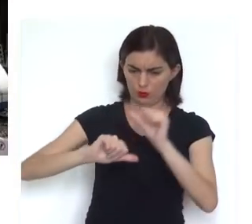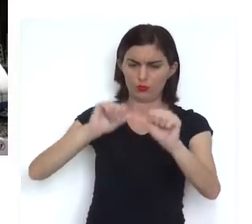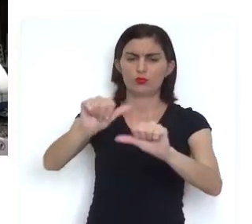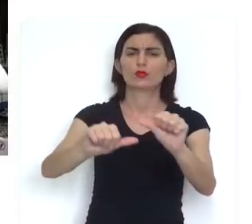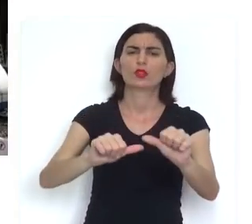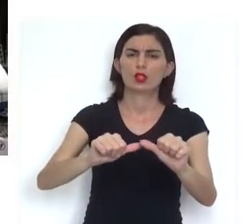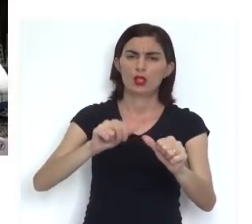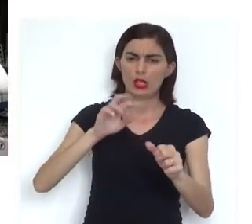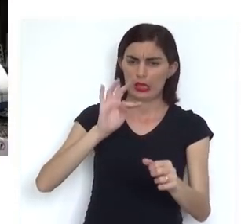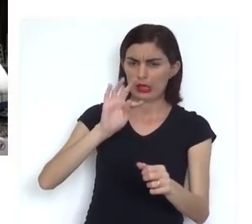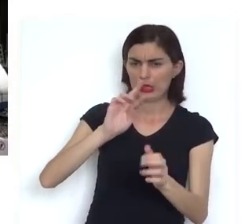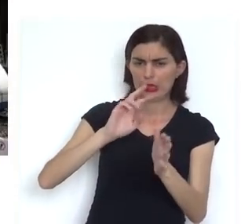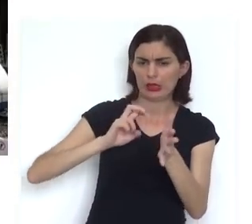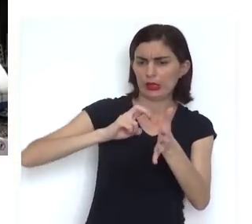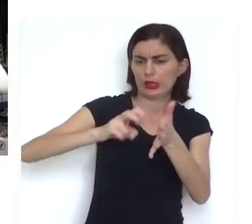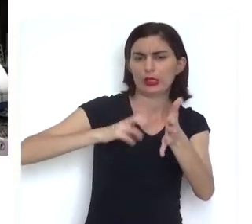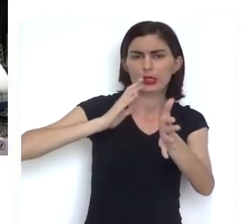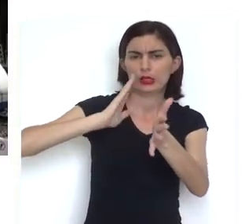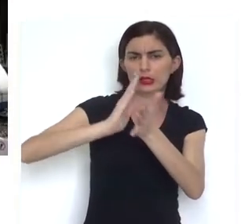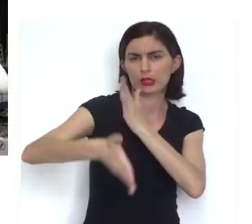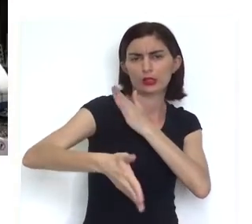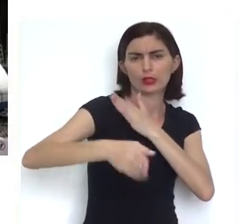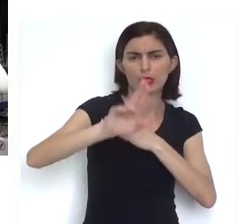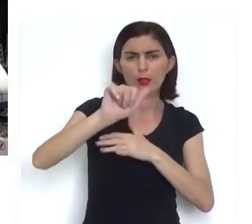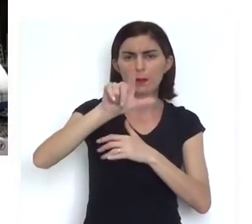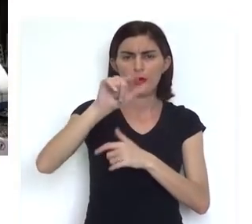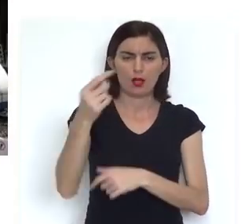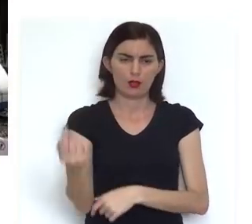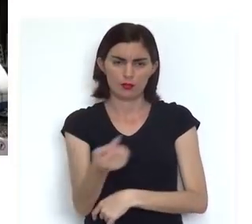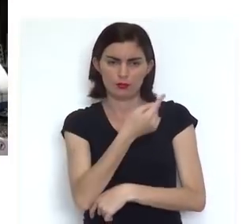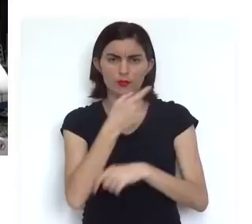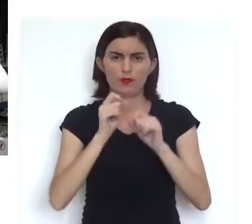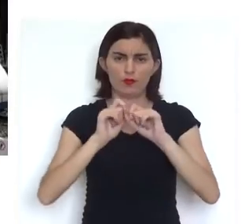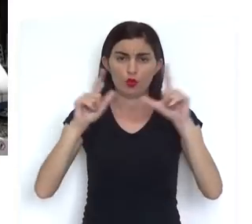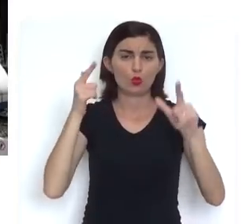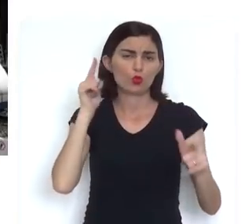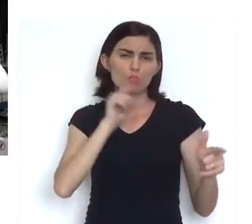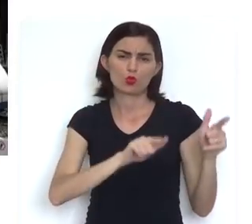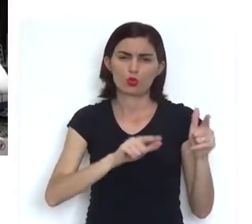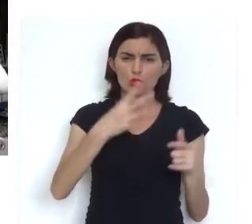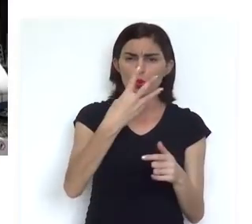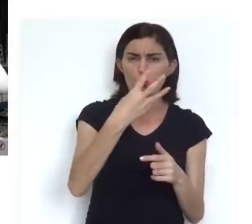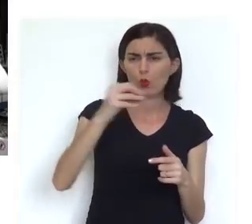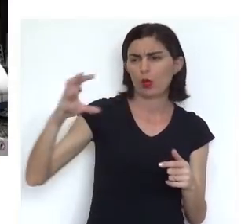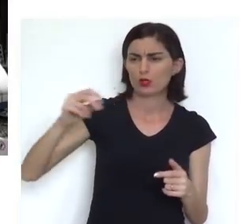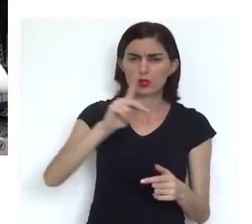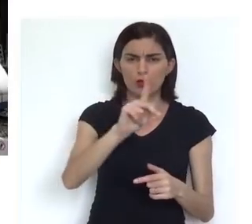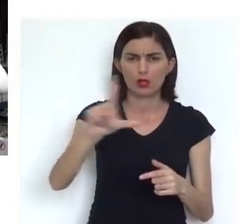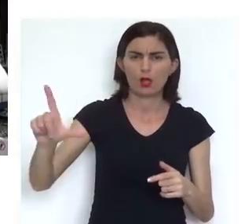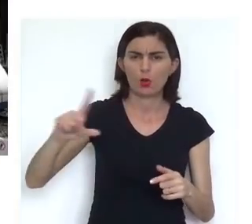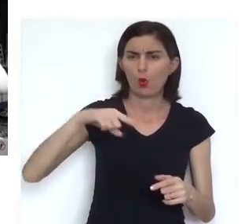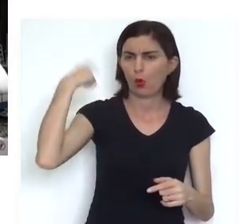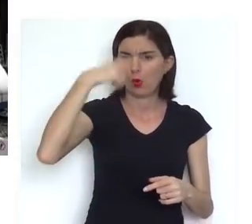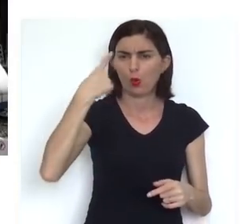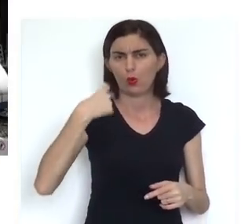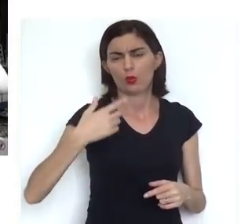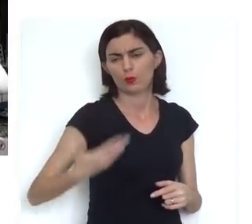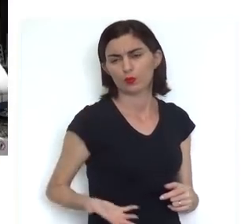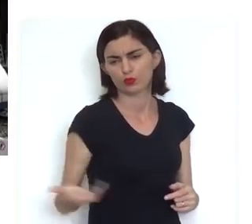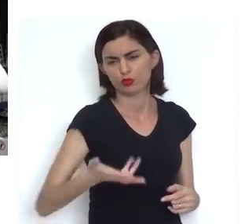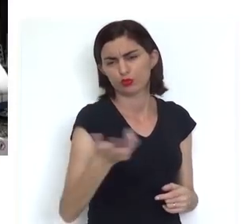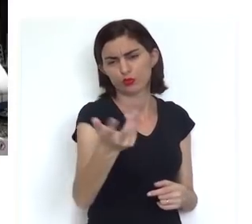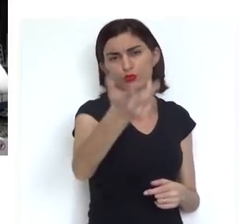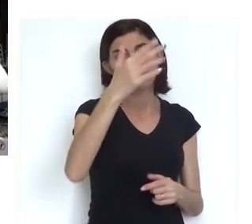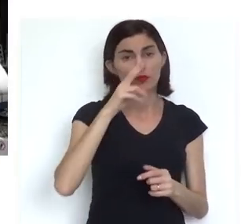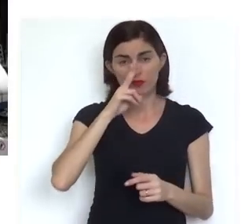transformados aí em trens-bala. Tá? Então, essa é a foto de um trem-bala que ele consegue chegar até 400 km por hora. Tá? Então,